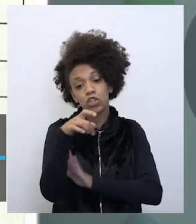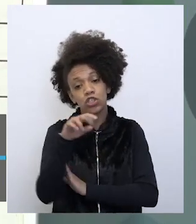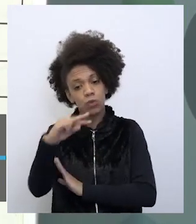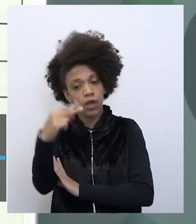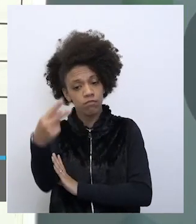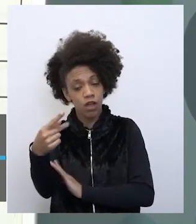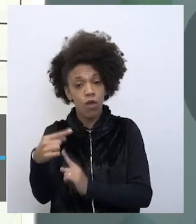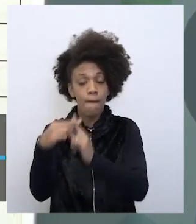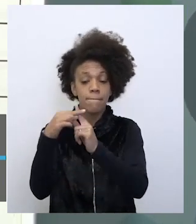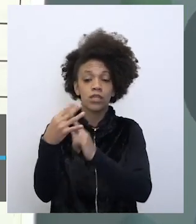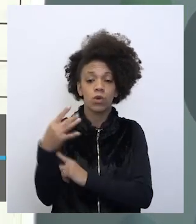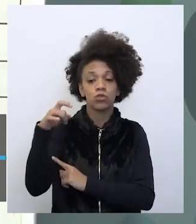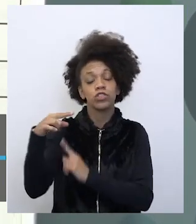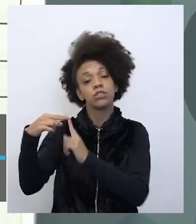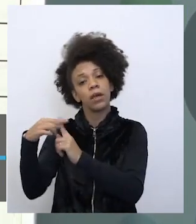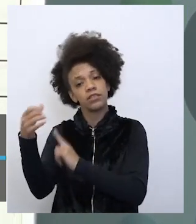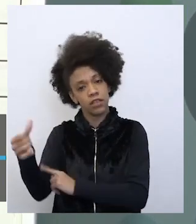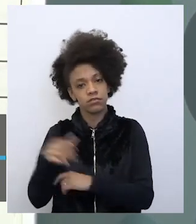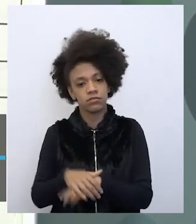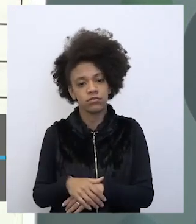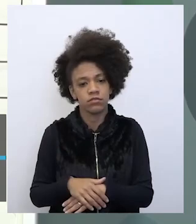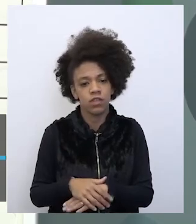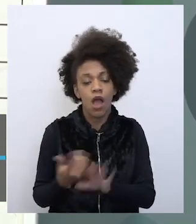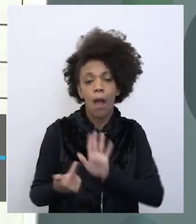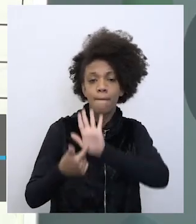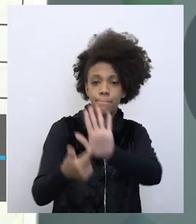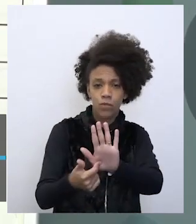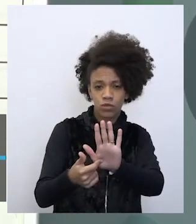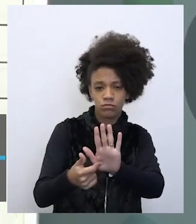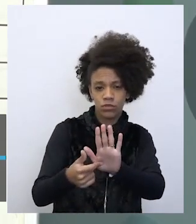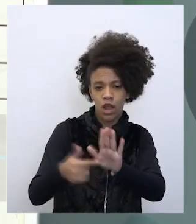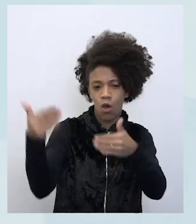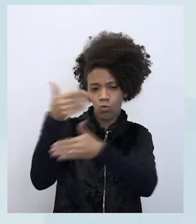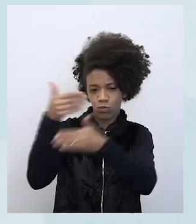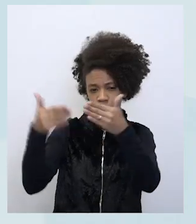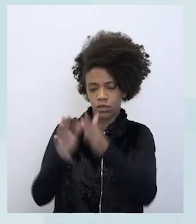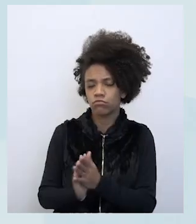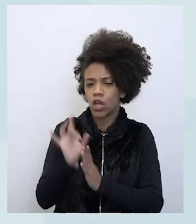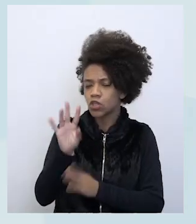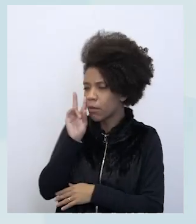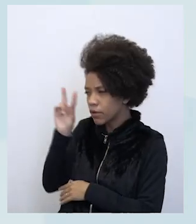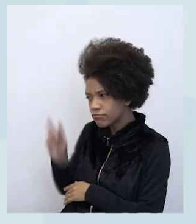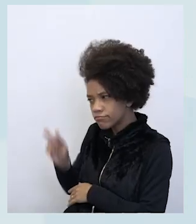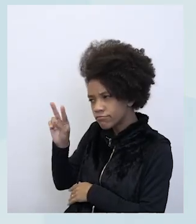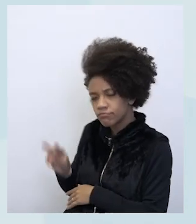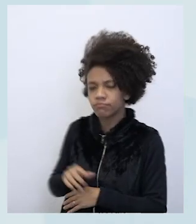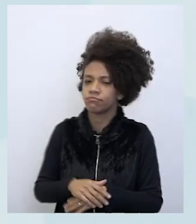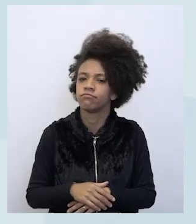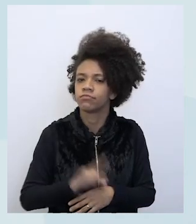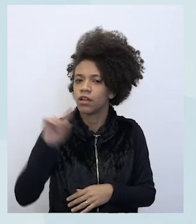quadrado mais 4x mais 6. Gostaria que mostrasse o slide só para a gente poder ler o enunciado, por favor. O